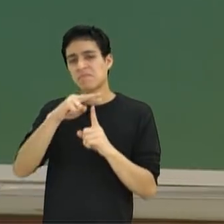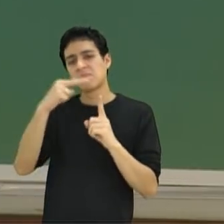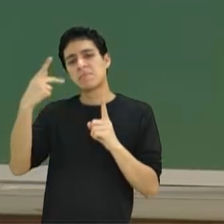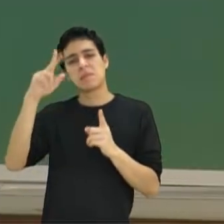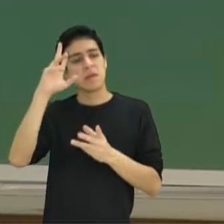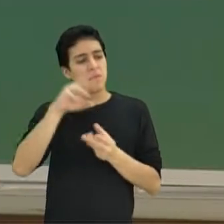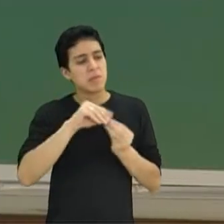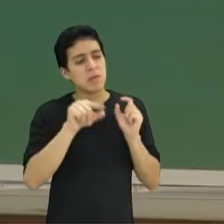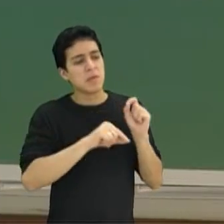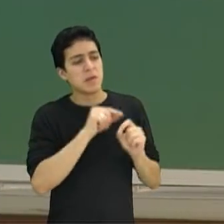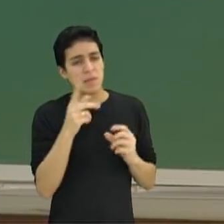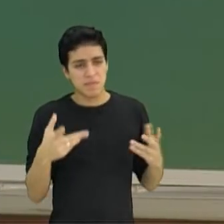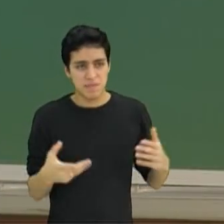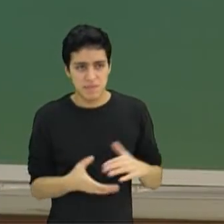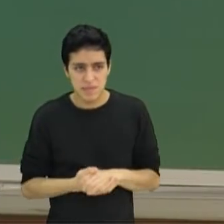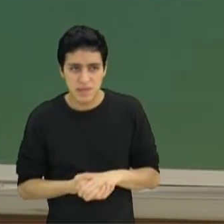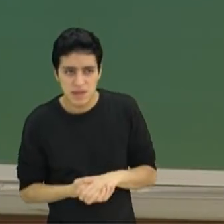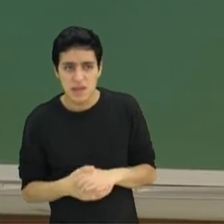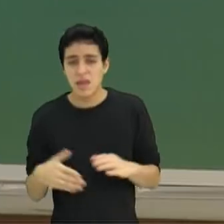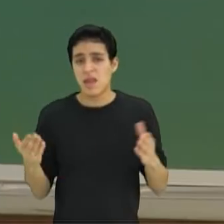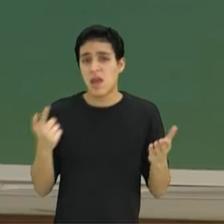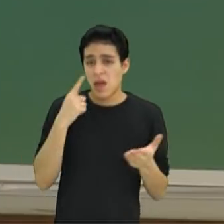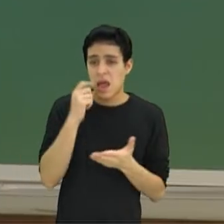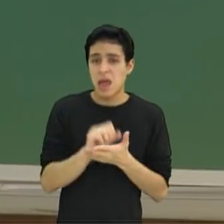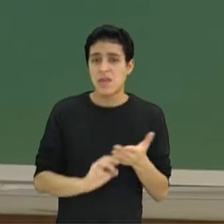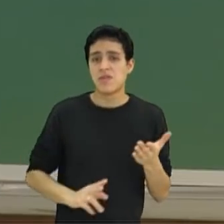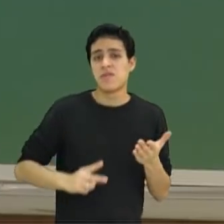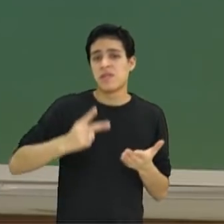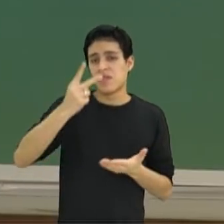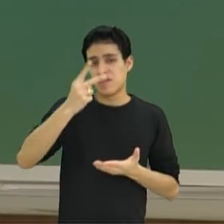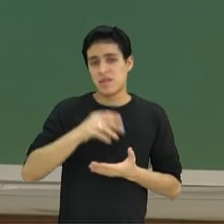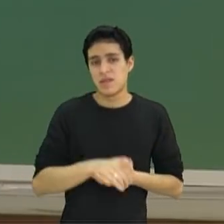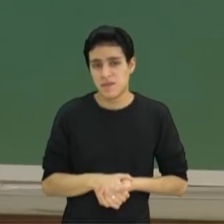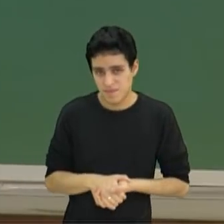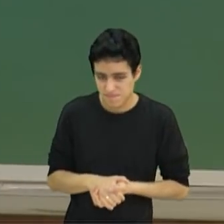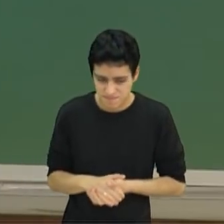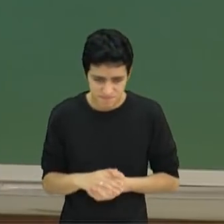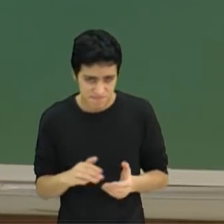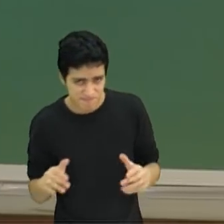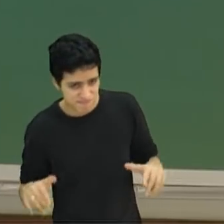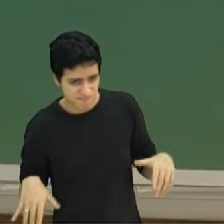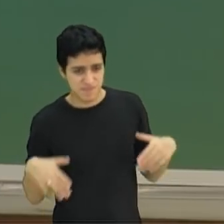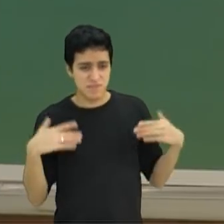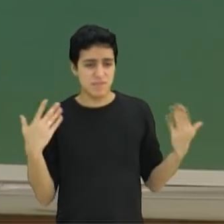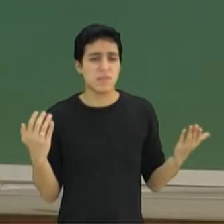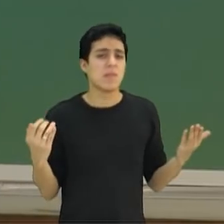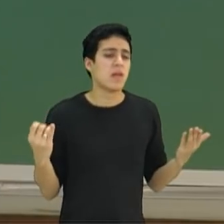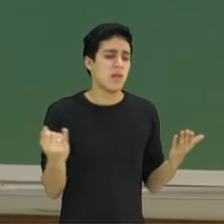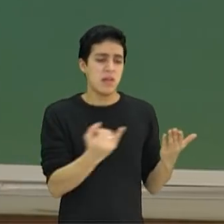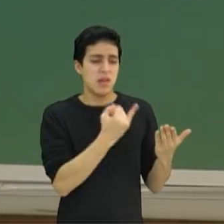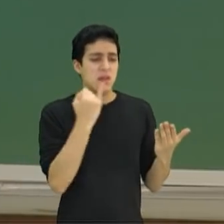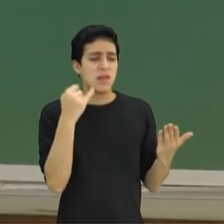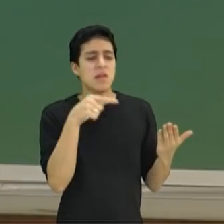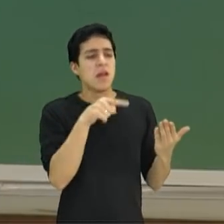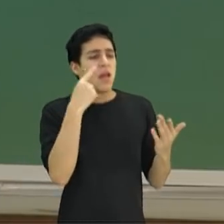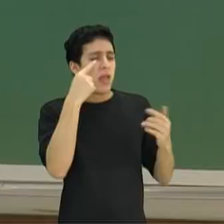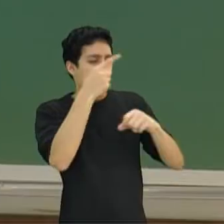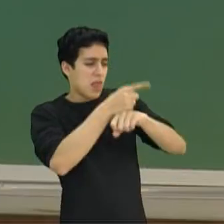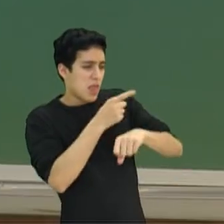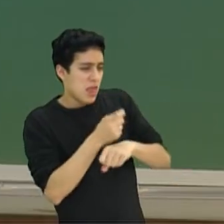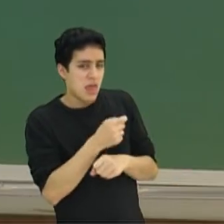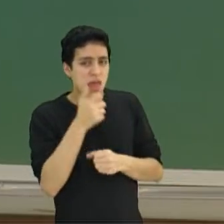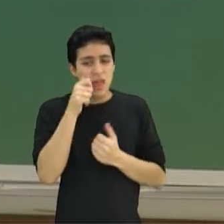autora. E agora nós temos o exercício de número 2. Qual é a importância da identificação